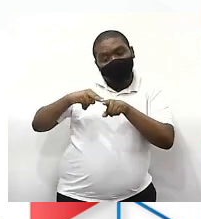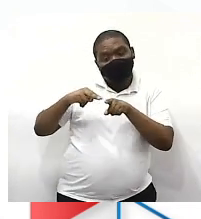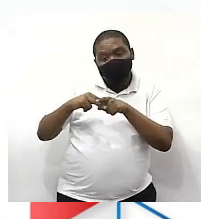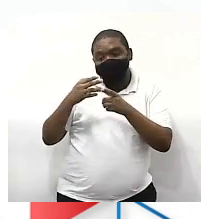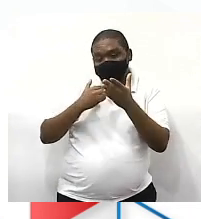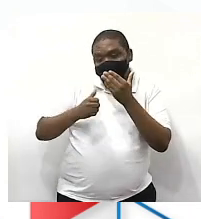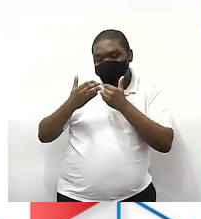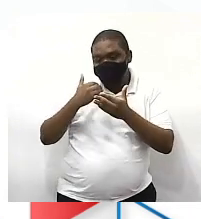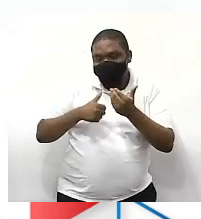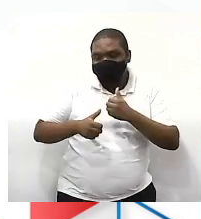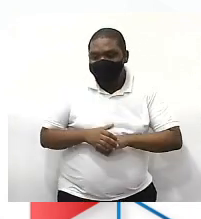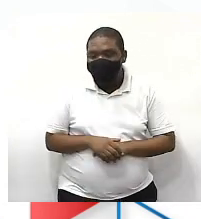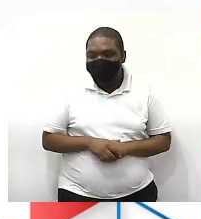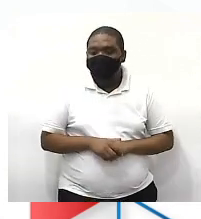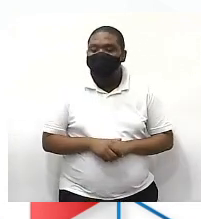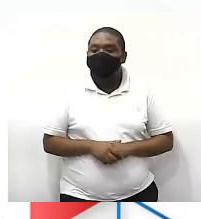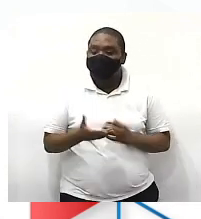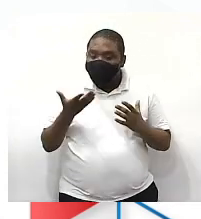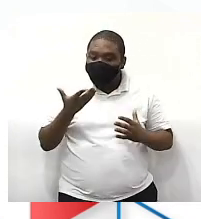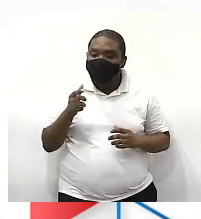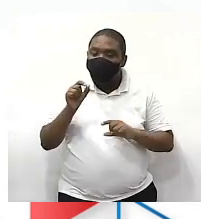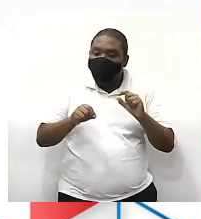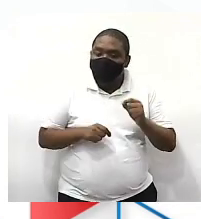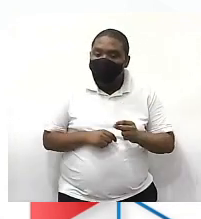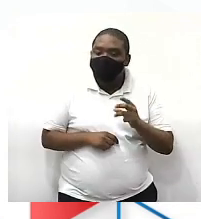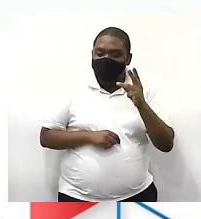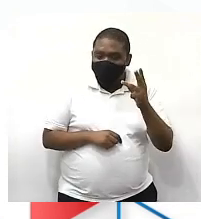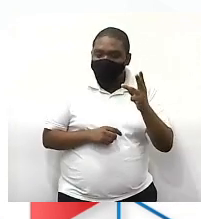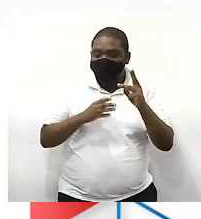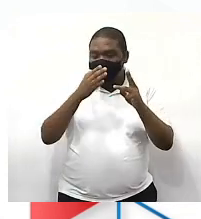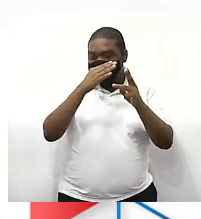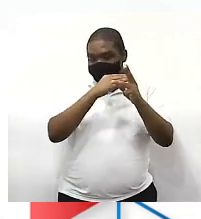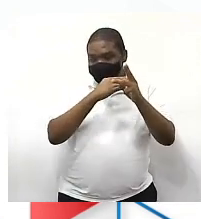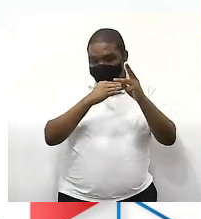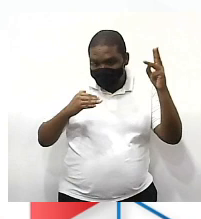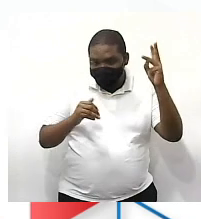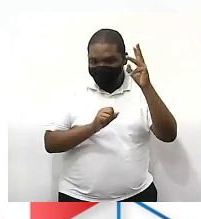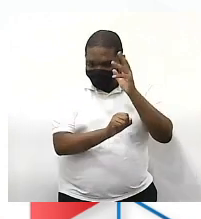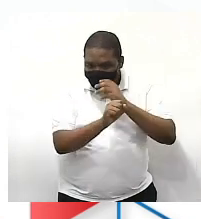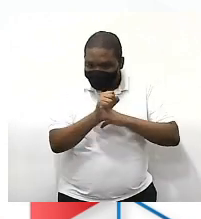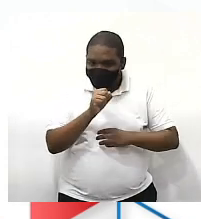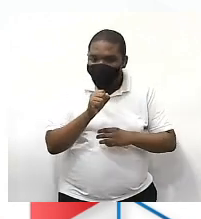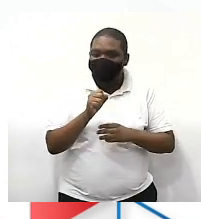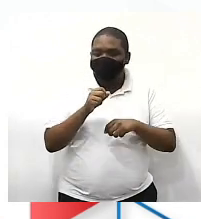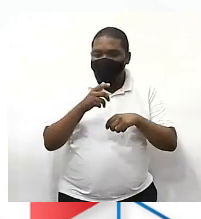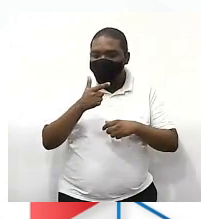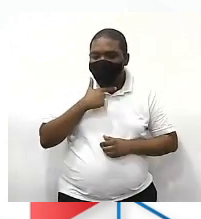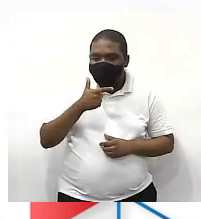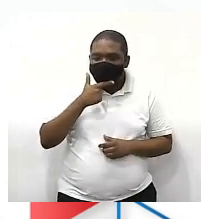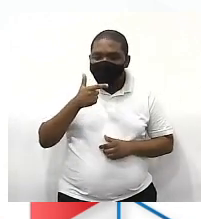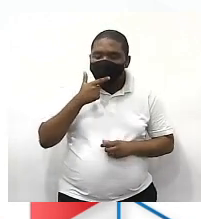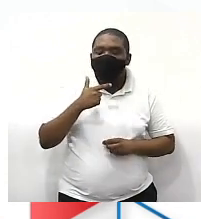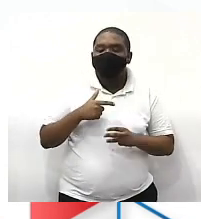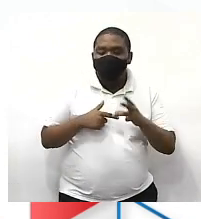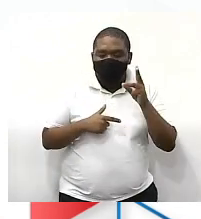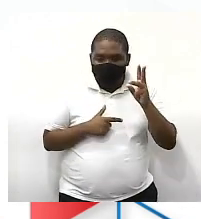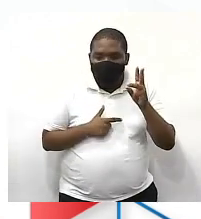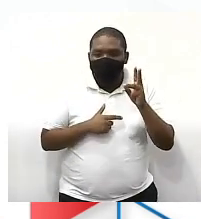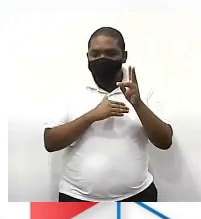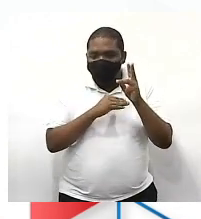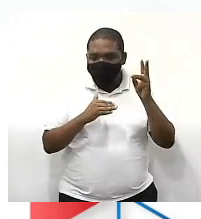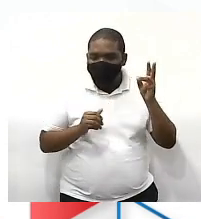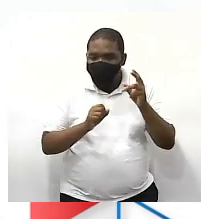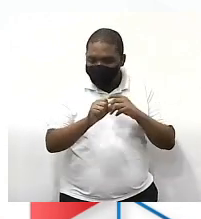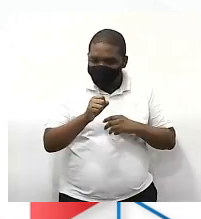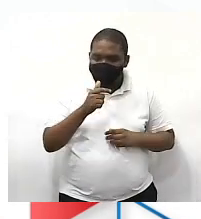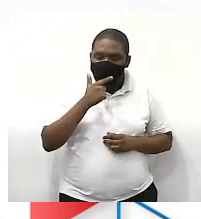pizza diretamente. Ele quer uma pizza 3/8 de mussarela, 3/8 de calabresa e